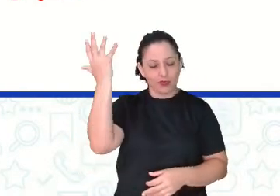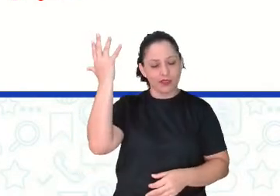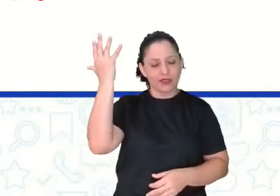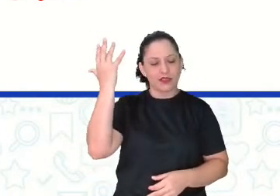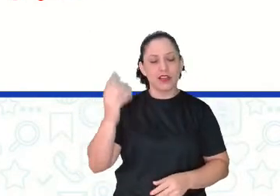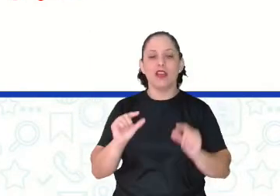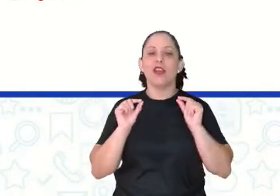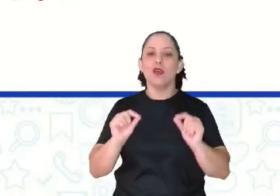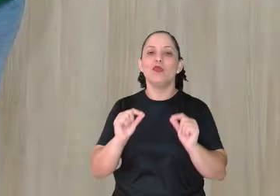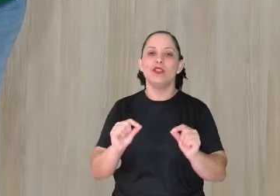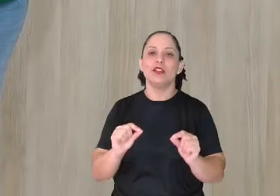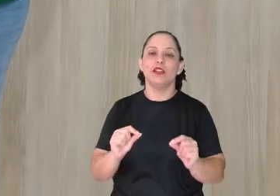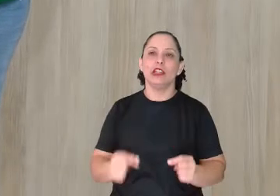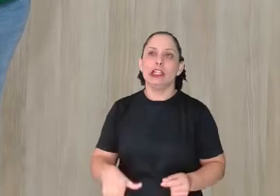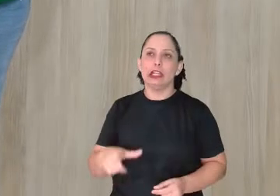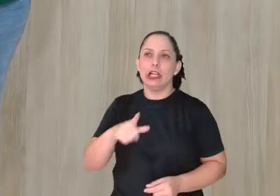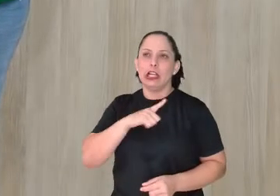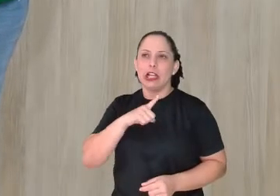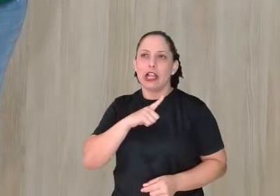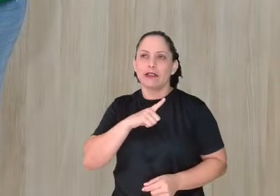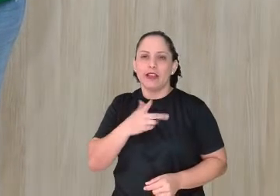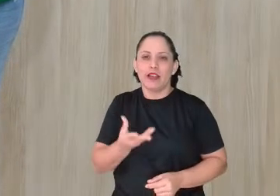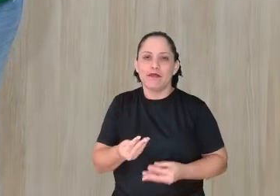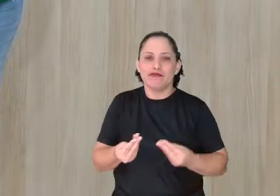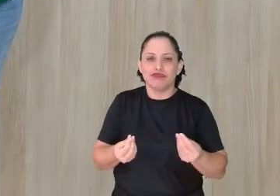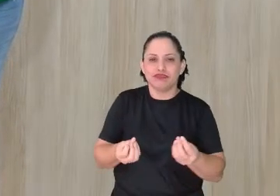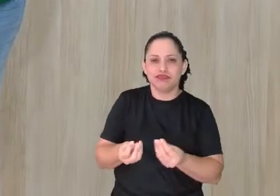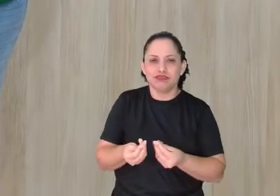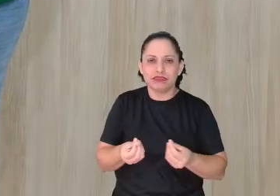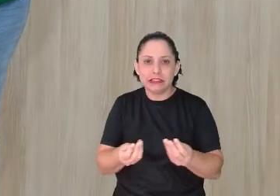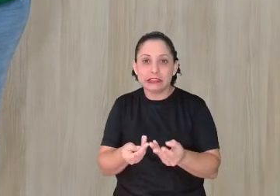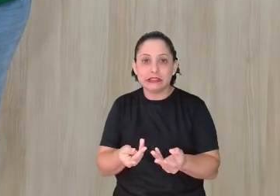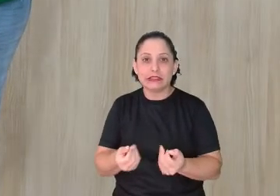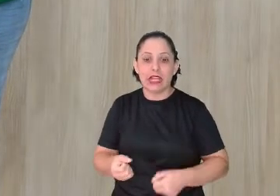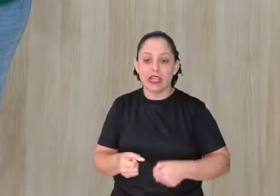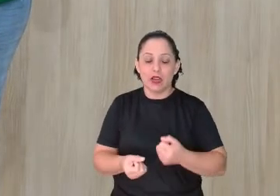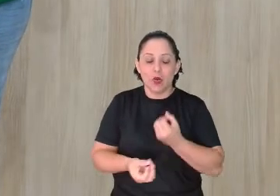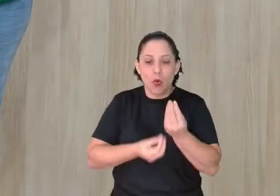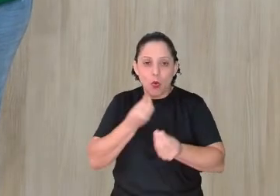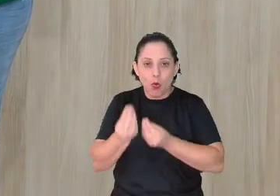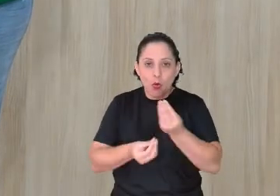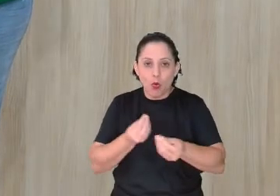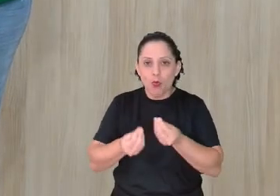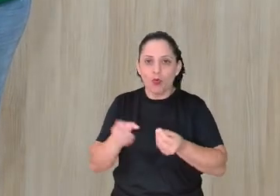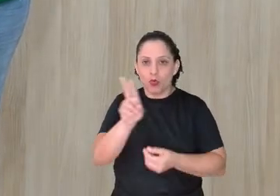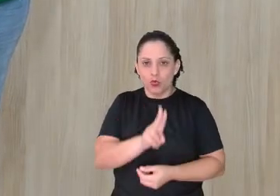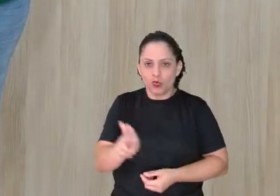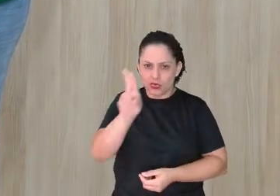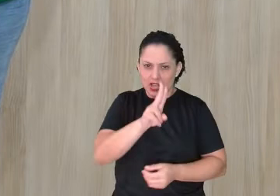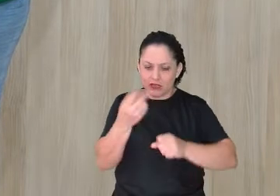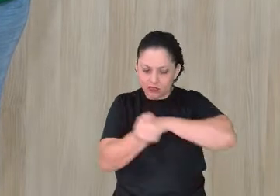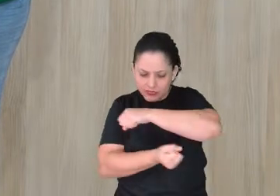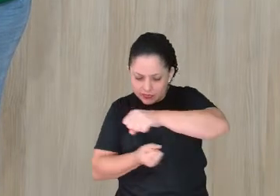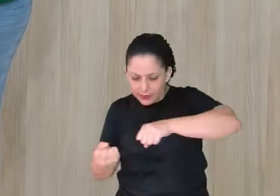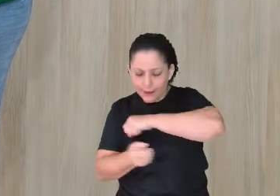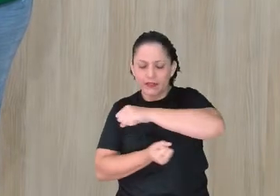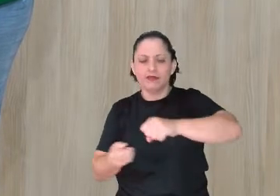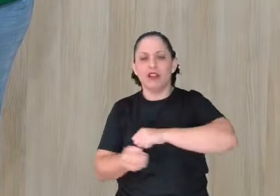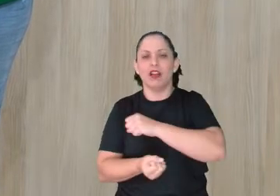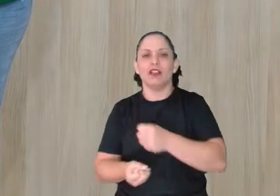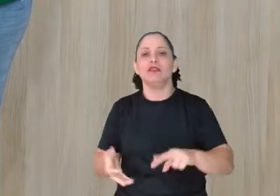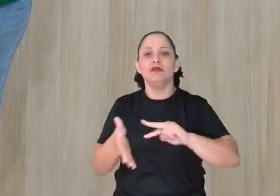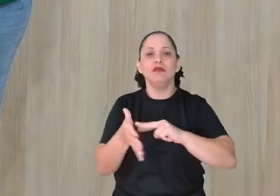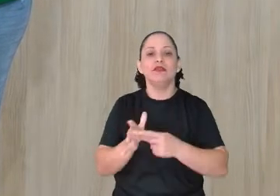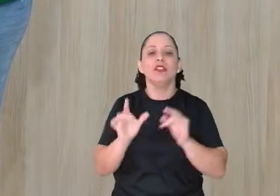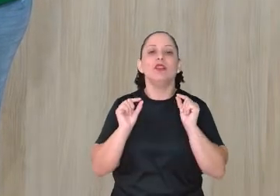uma alternativa, né? Então, ela vai se tornar uma alternativa a esse consumo insustentável. Quando a gente fala de consumo insustentável, a gente está falando do